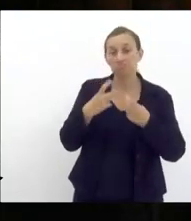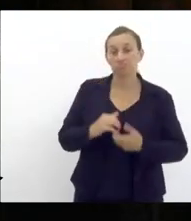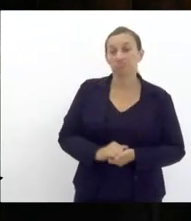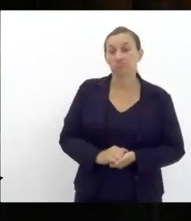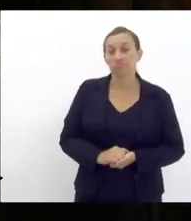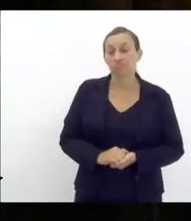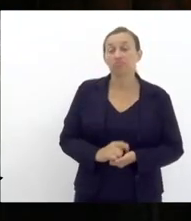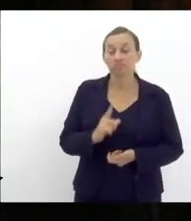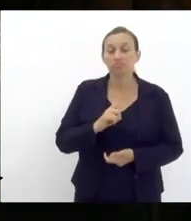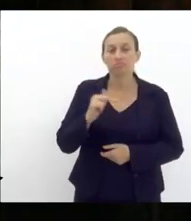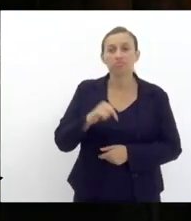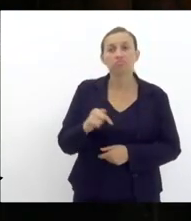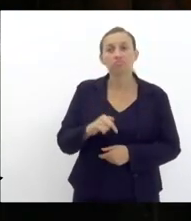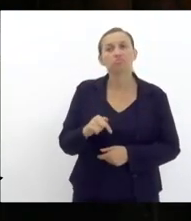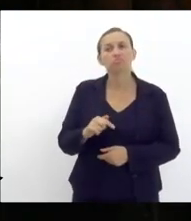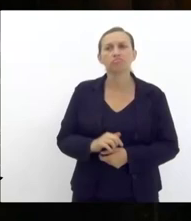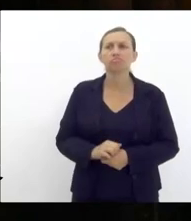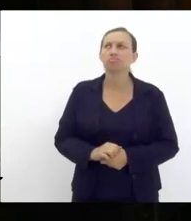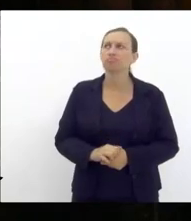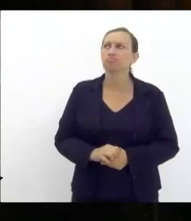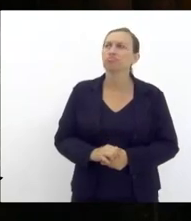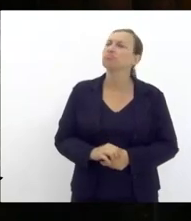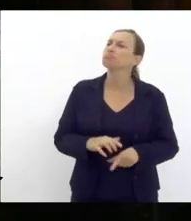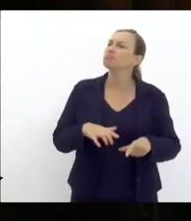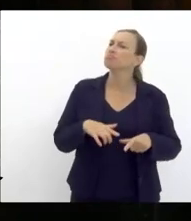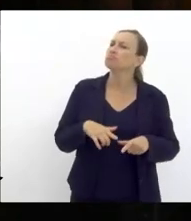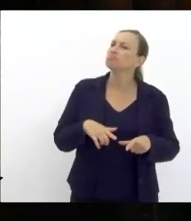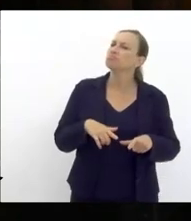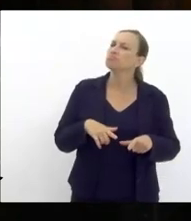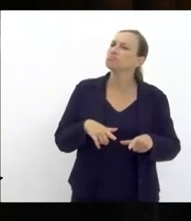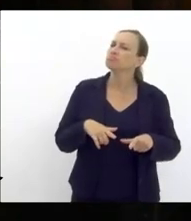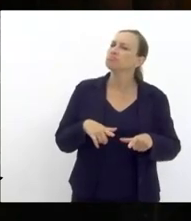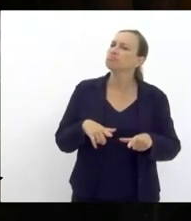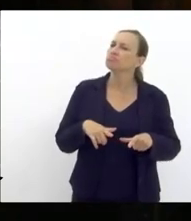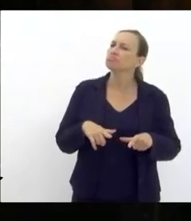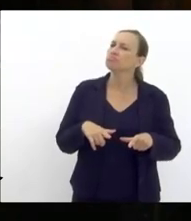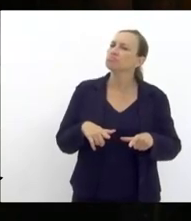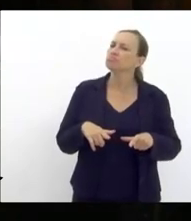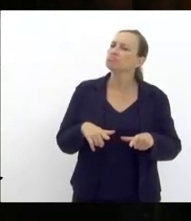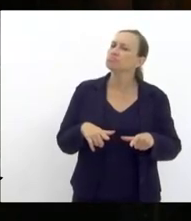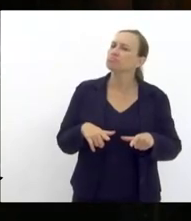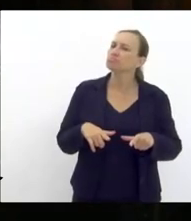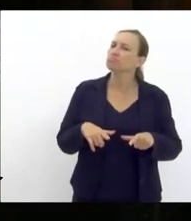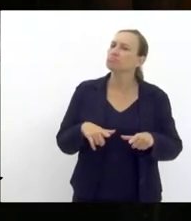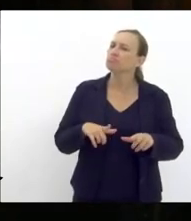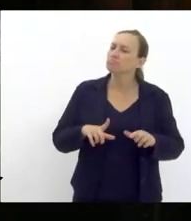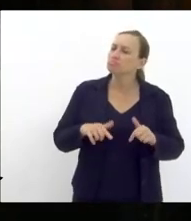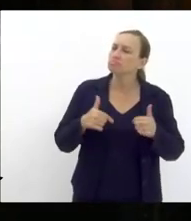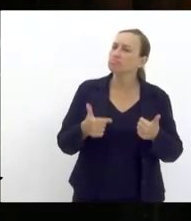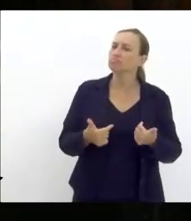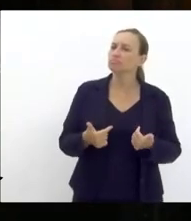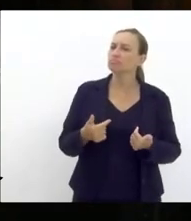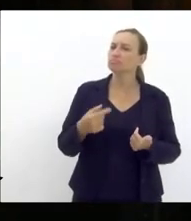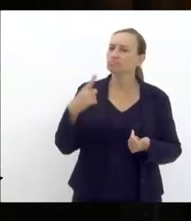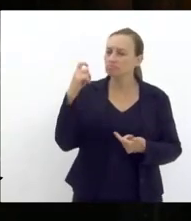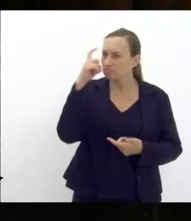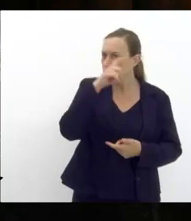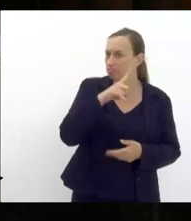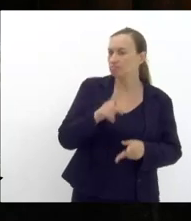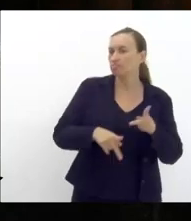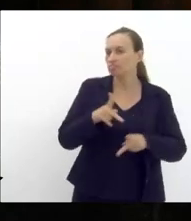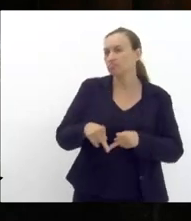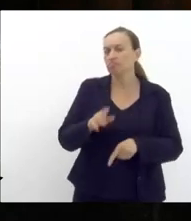tem aqui uma atuação muito comprometida com o nosso povo do Rio de Janeiro em especial